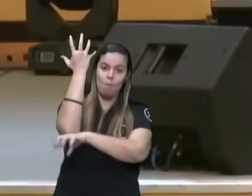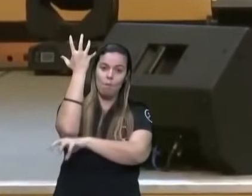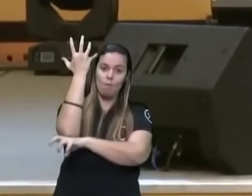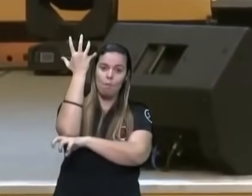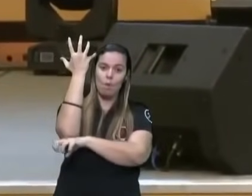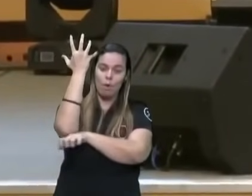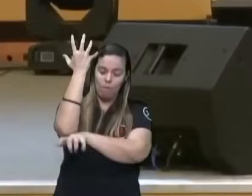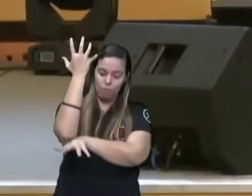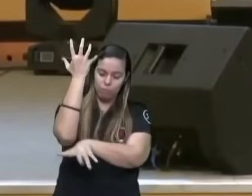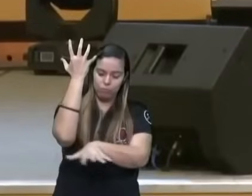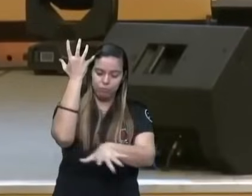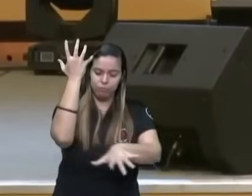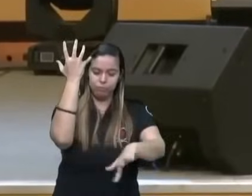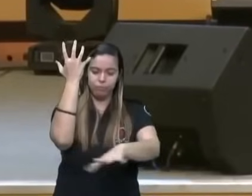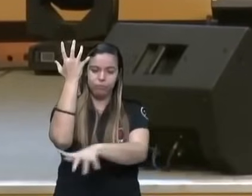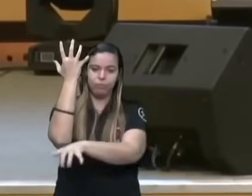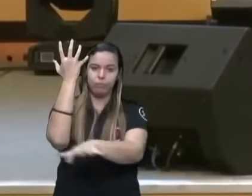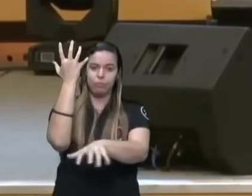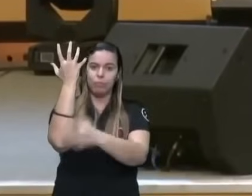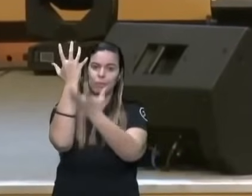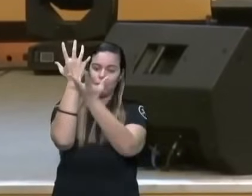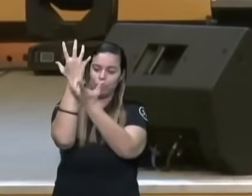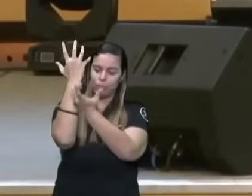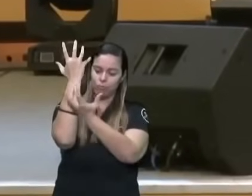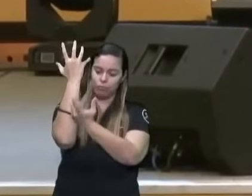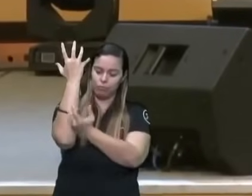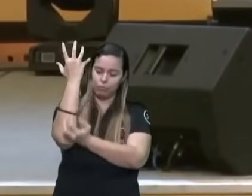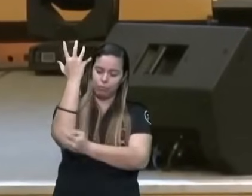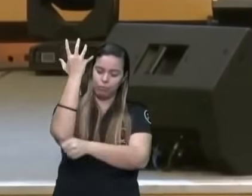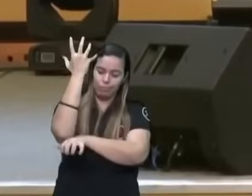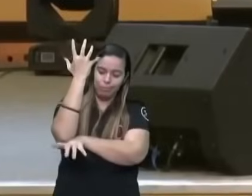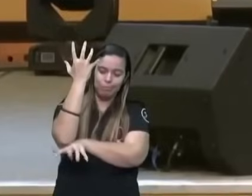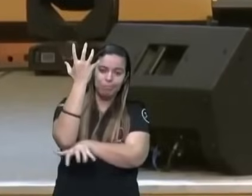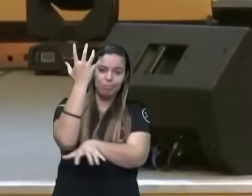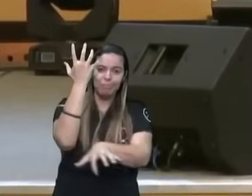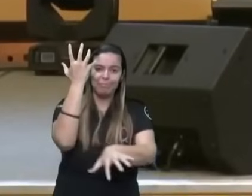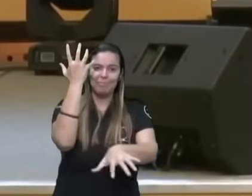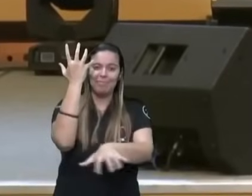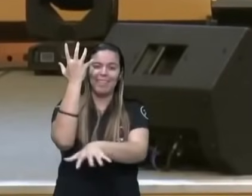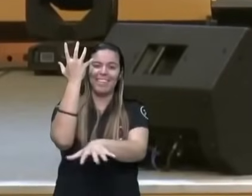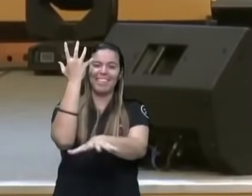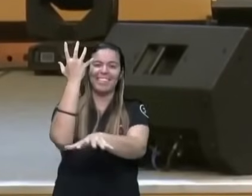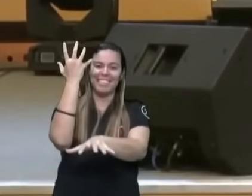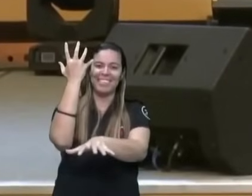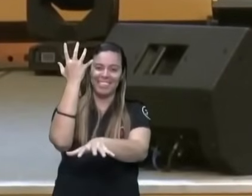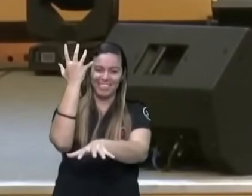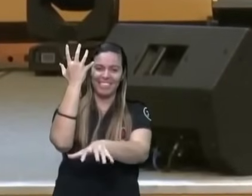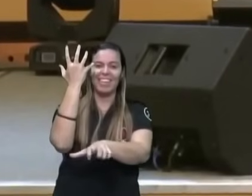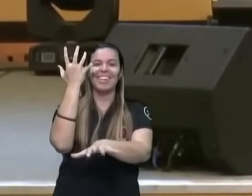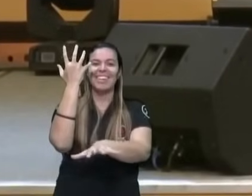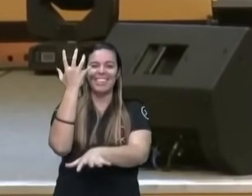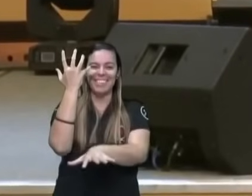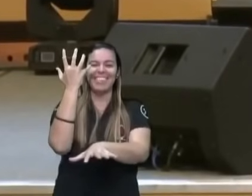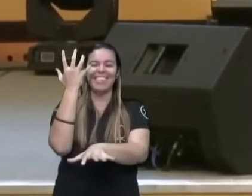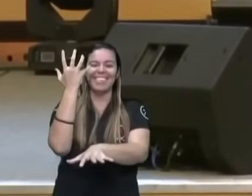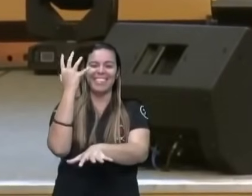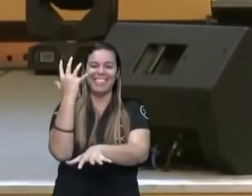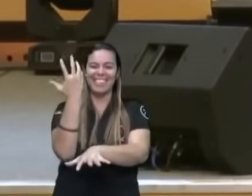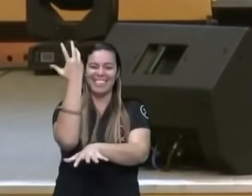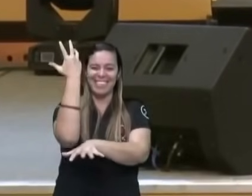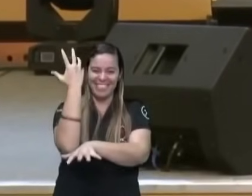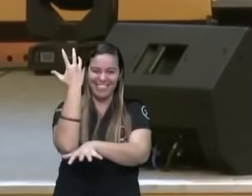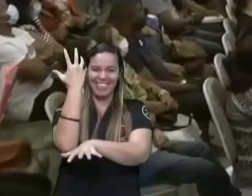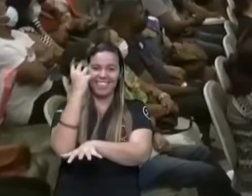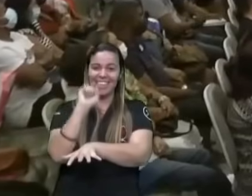armazenamento e transporte da seiva. O que ela pega com a água e os